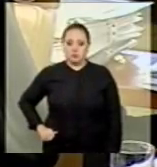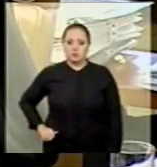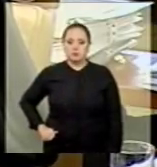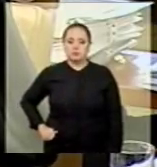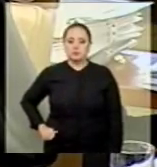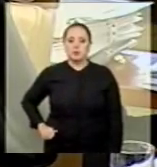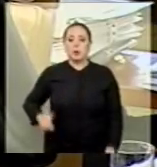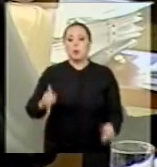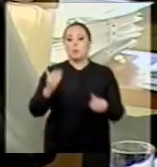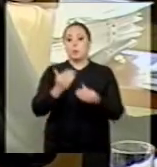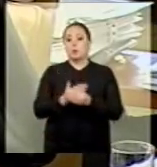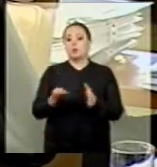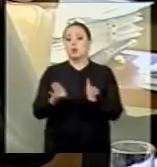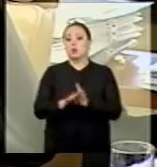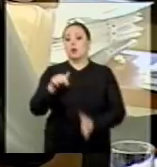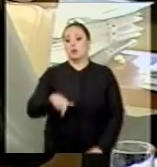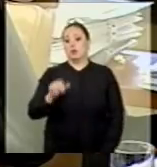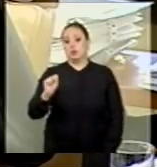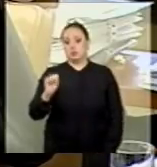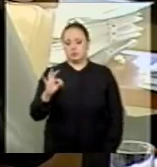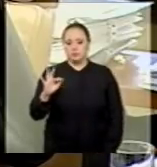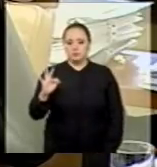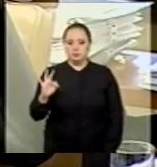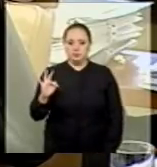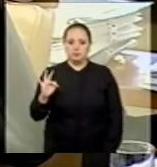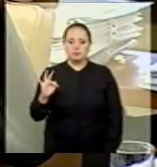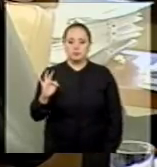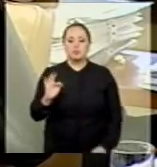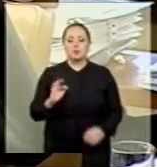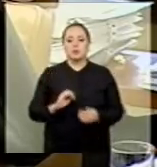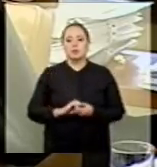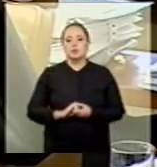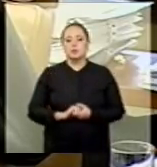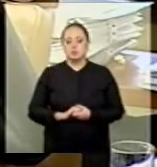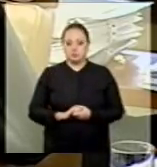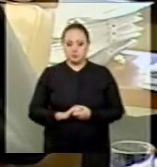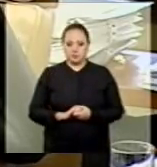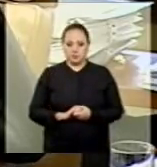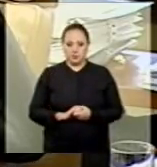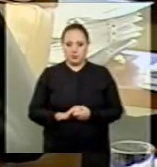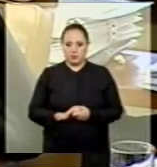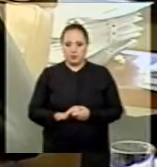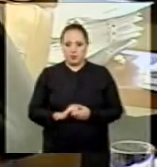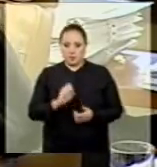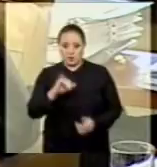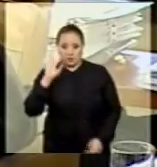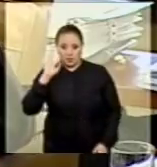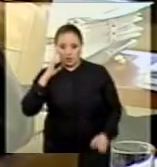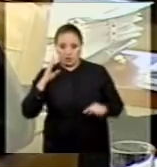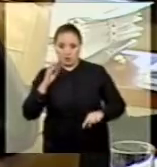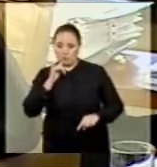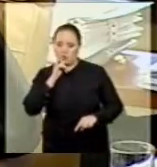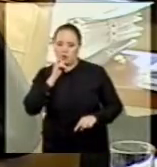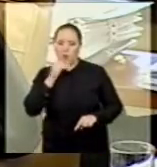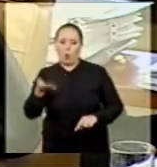Alguém que era governador e o processo veio para cá. Para devolver para onde? Com a decisão aqui tomada, ele hoje é senador,